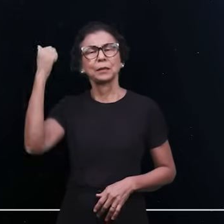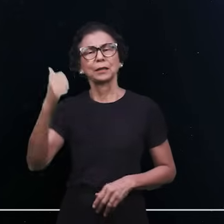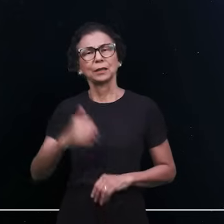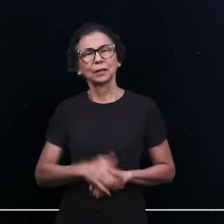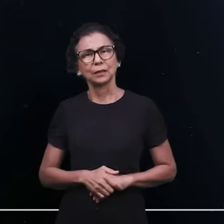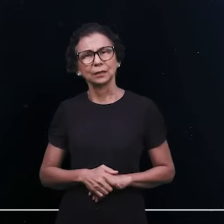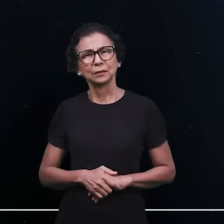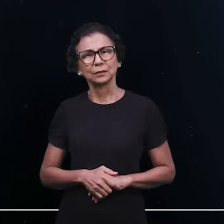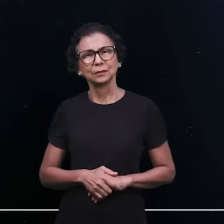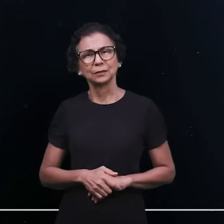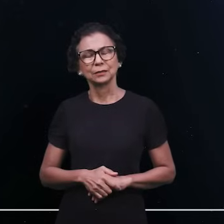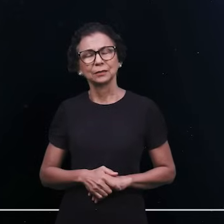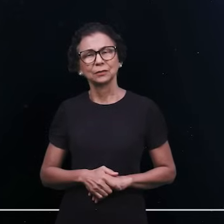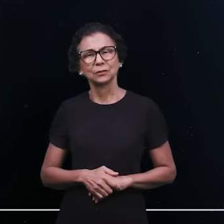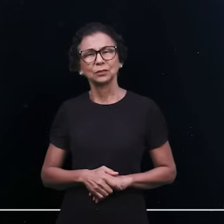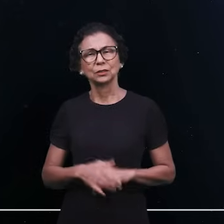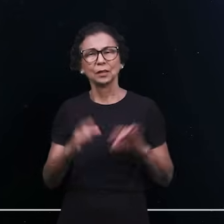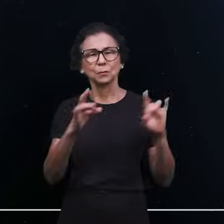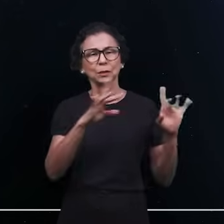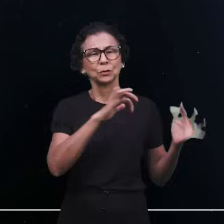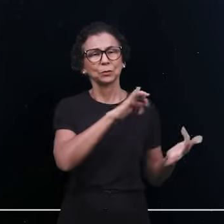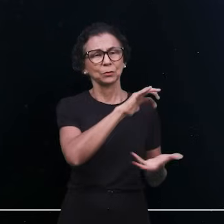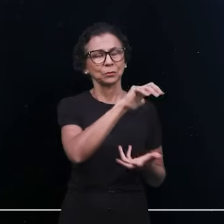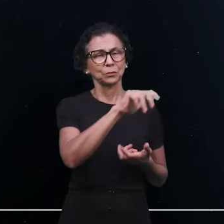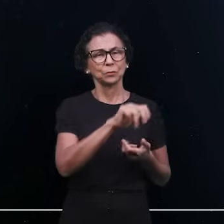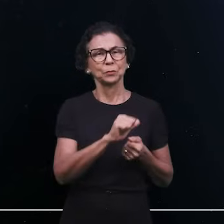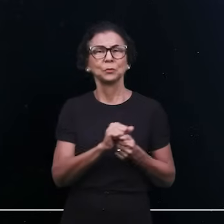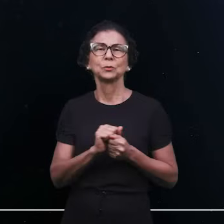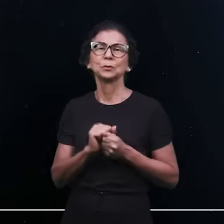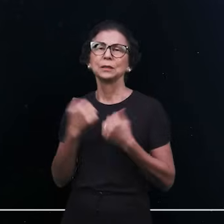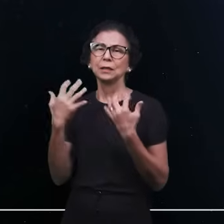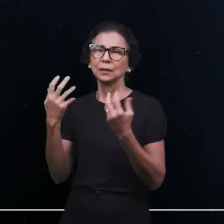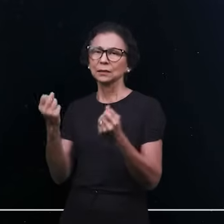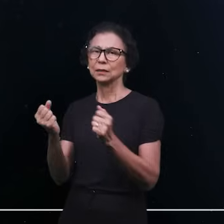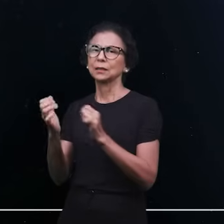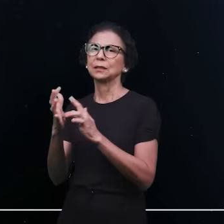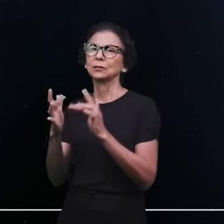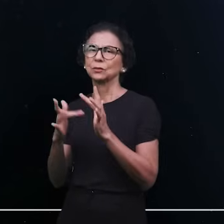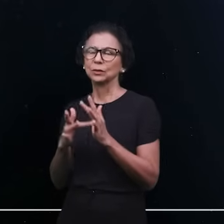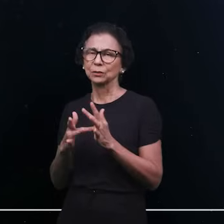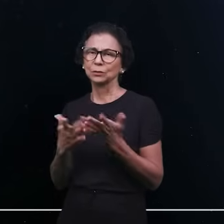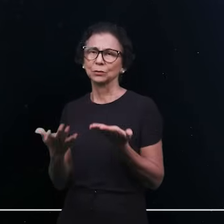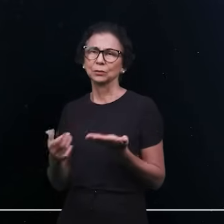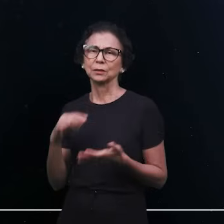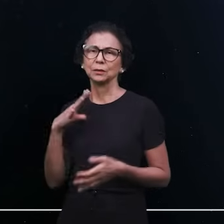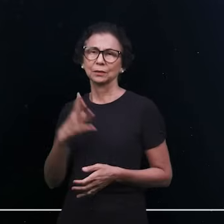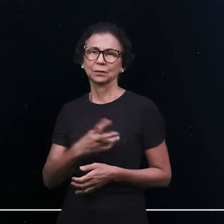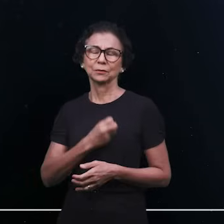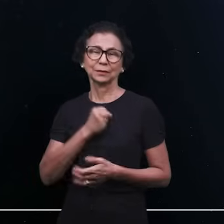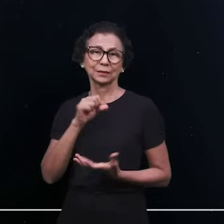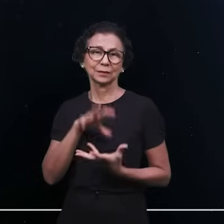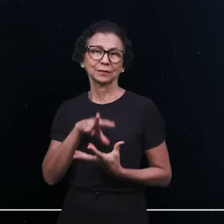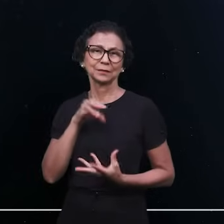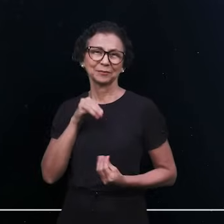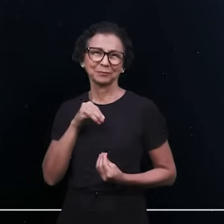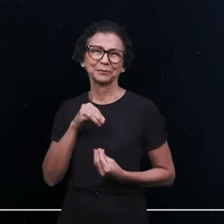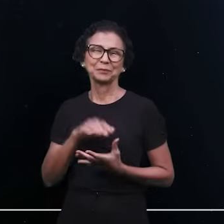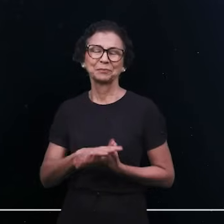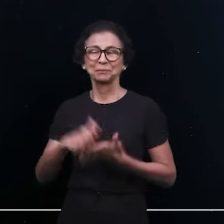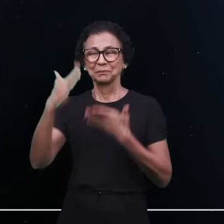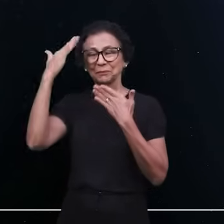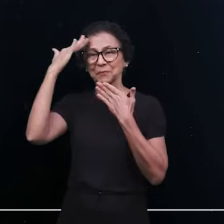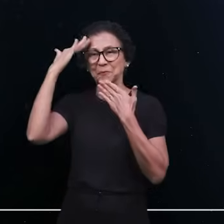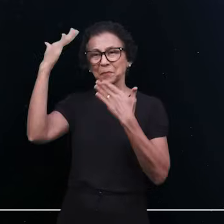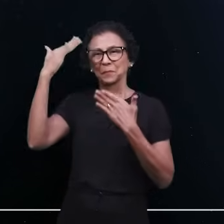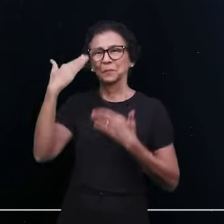venha para a sua maravilhosa luz, que é a revelação, trazendo assim salvação para as nossas almas. Obrigado, Beth, pela